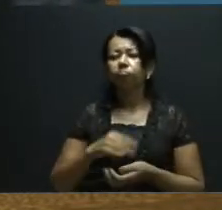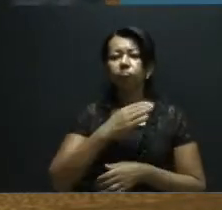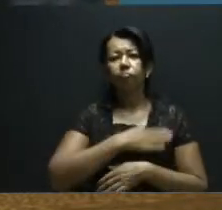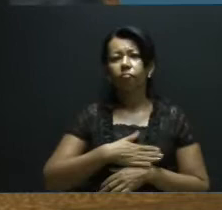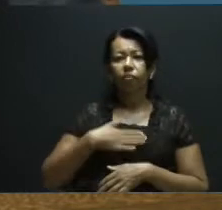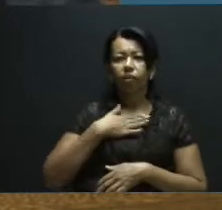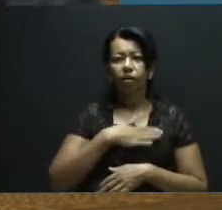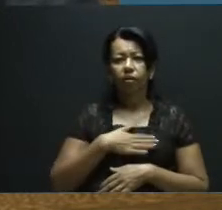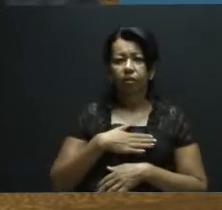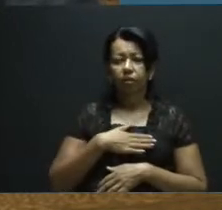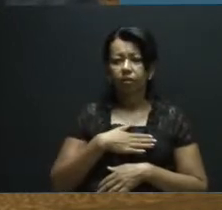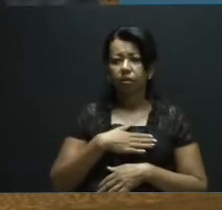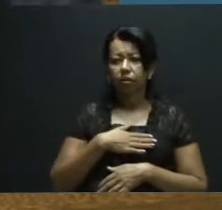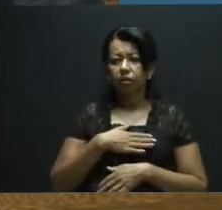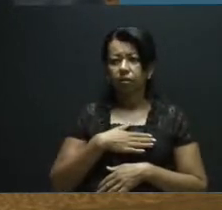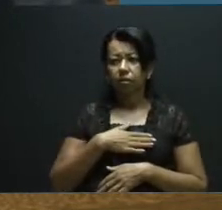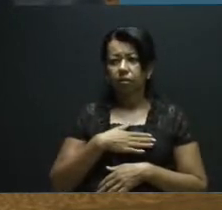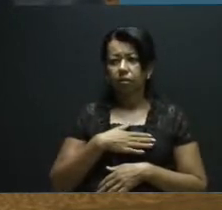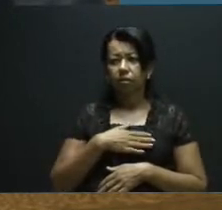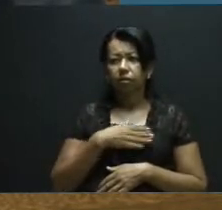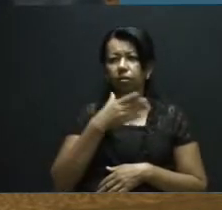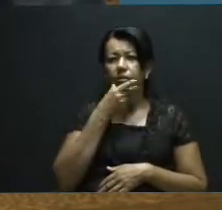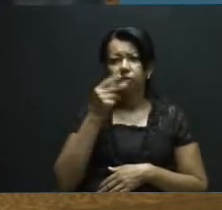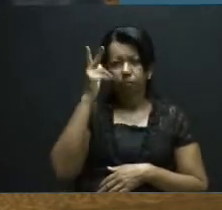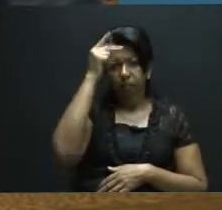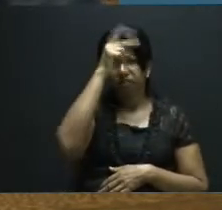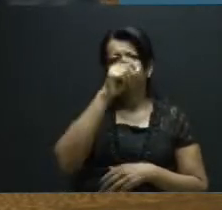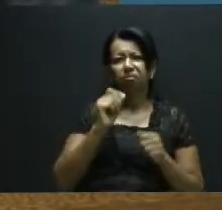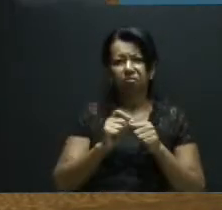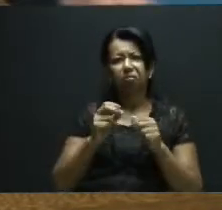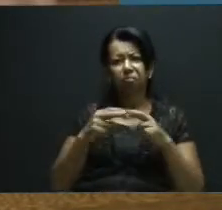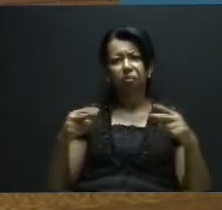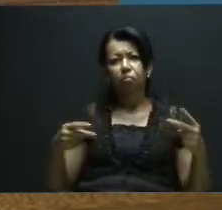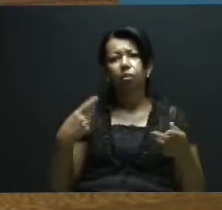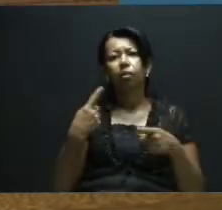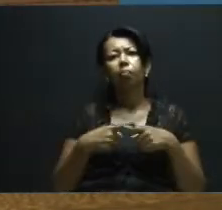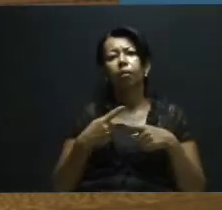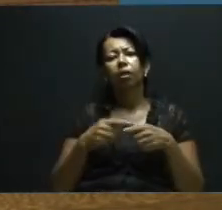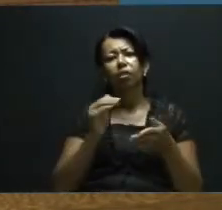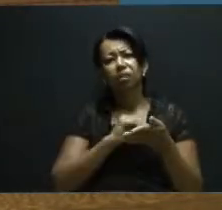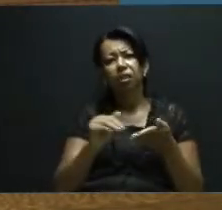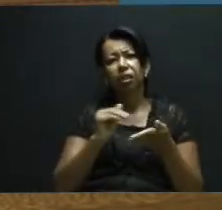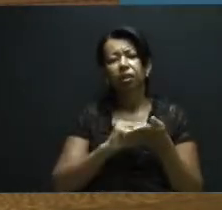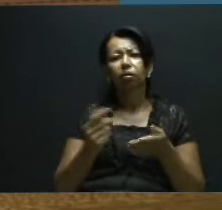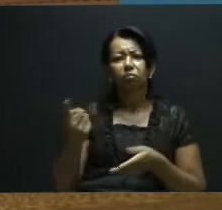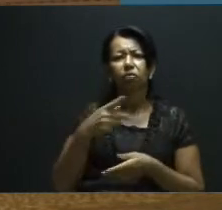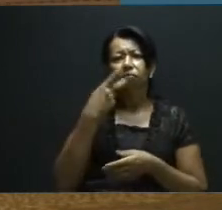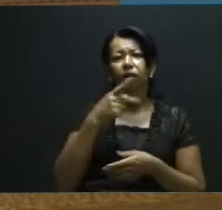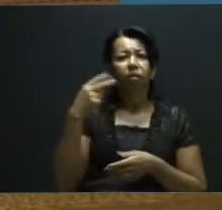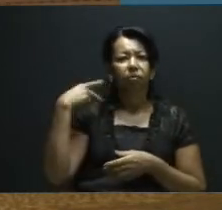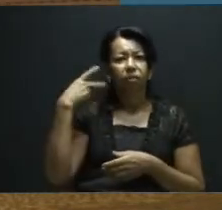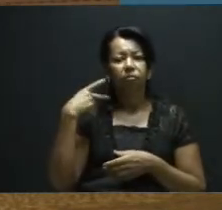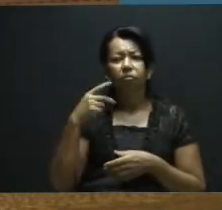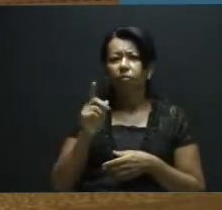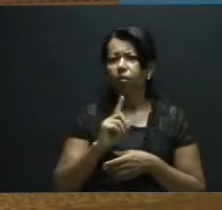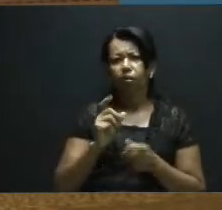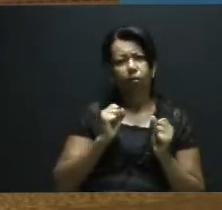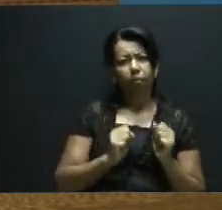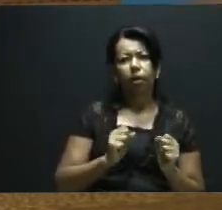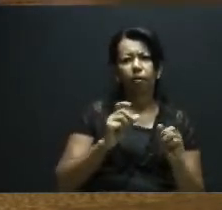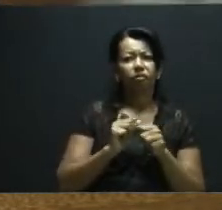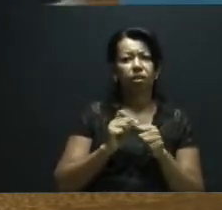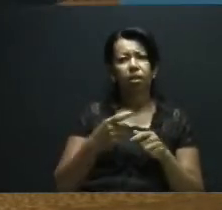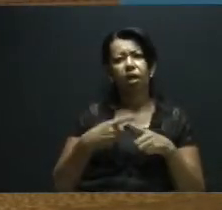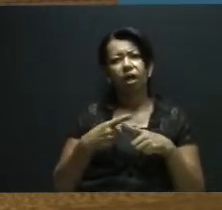de que o prefeito tomar essa providência porque assim se o secretário chega para nós falou assim vereador infelizmente não vai dar porque essa parte